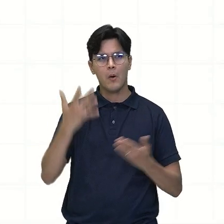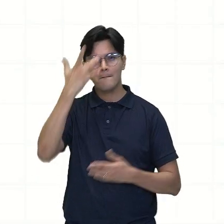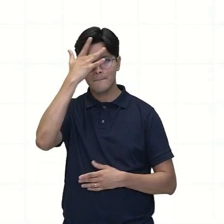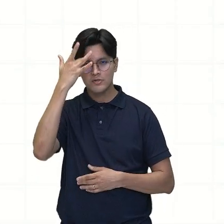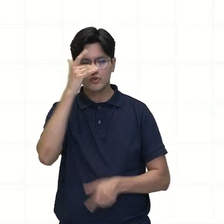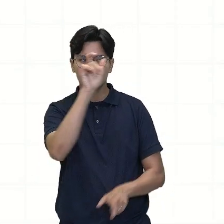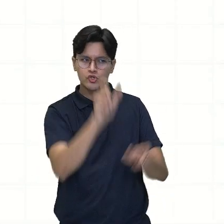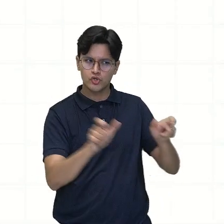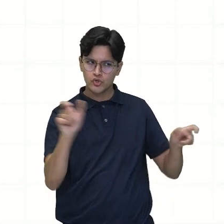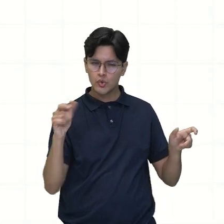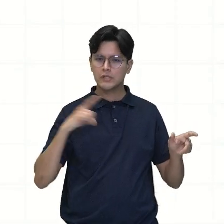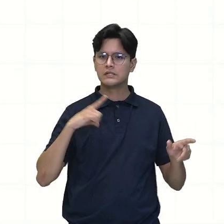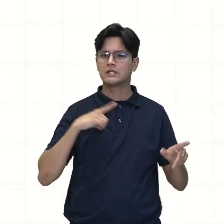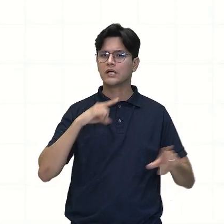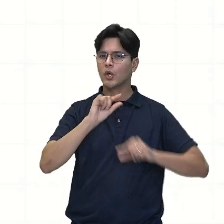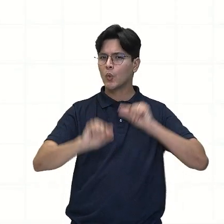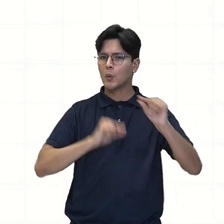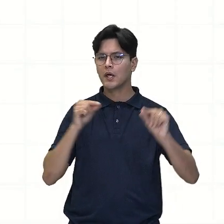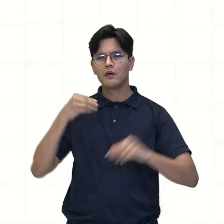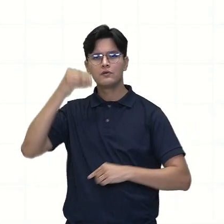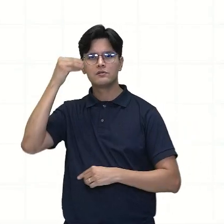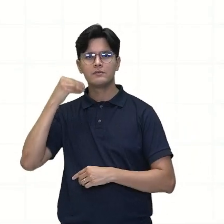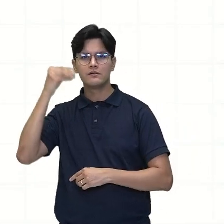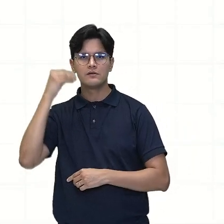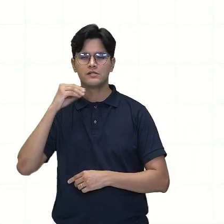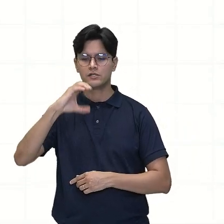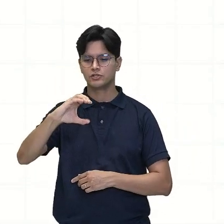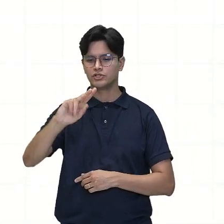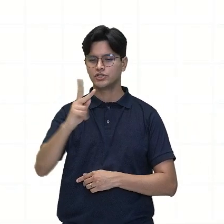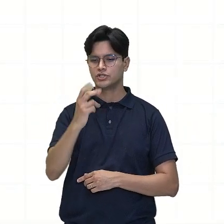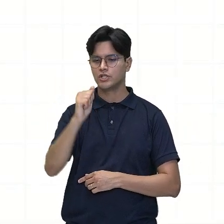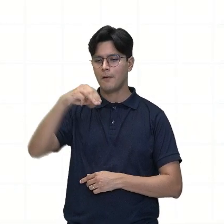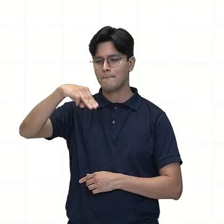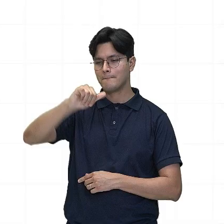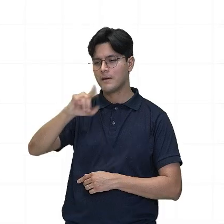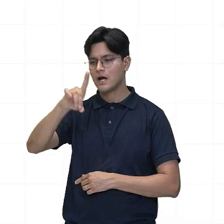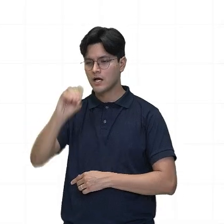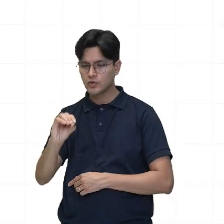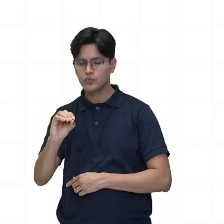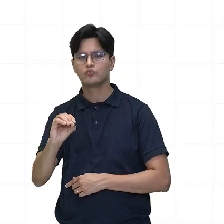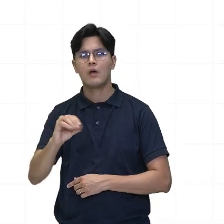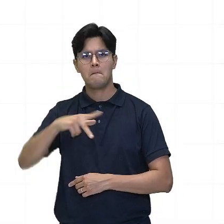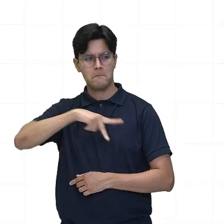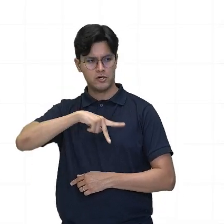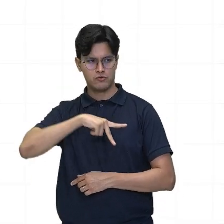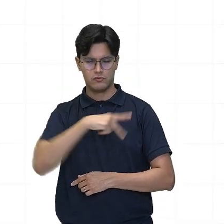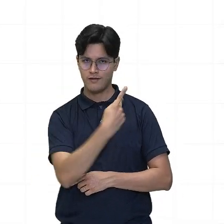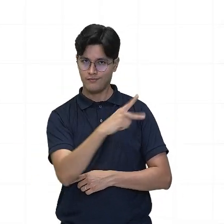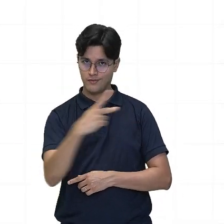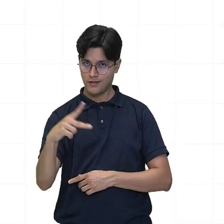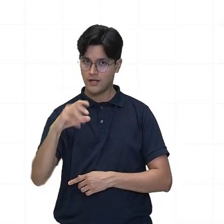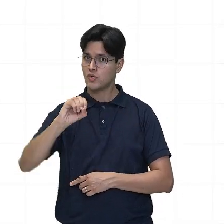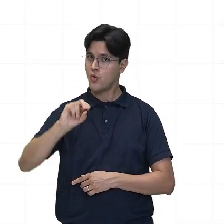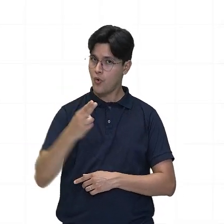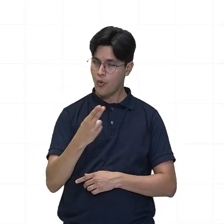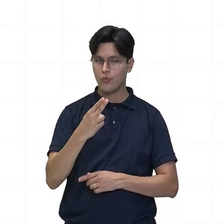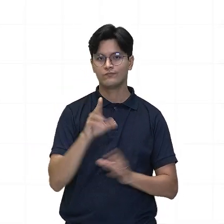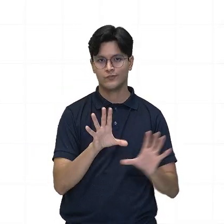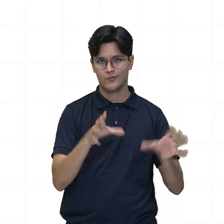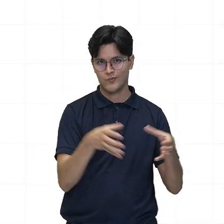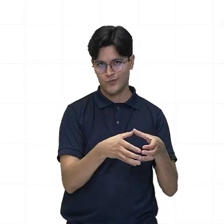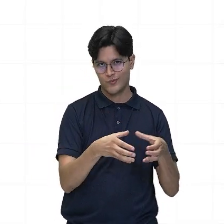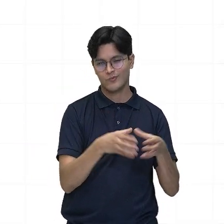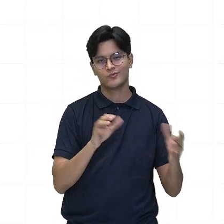e comunitário, ok? E aqui nós temos alguns exemplos de práticas de espiritualidade. Por exemplo, acender